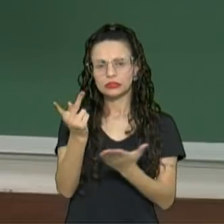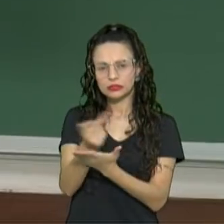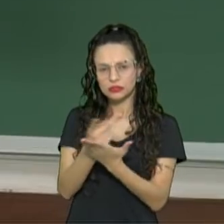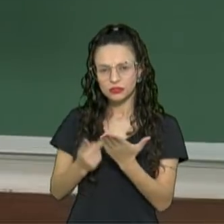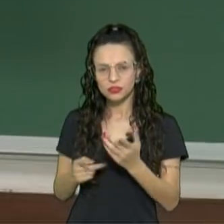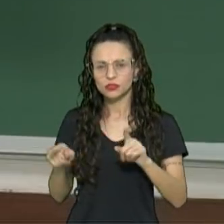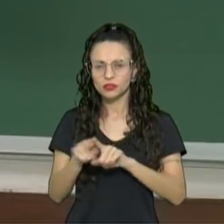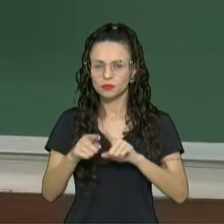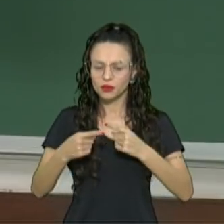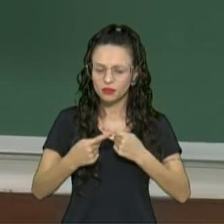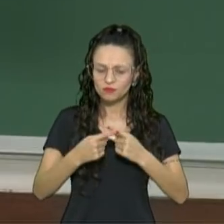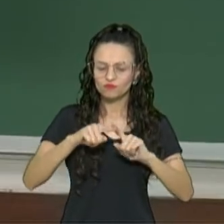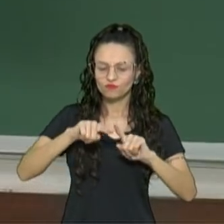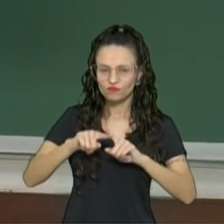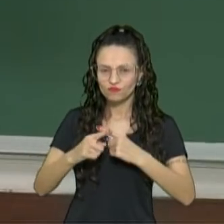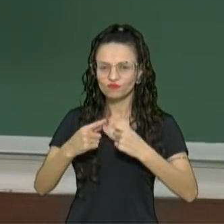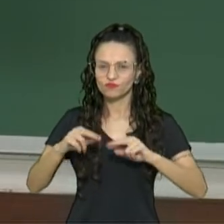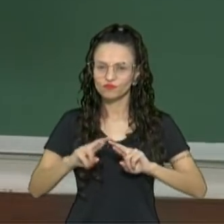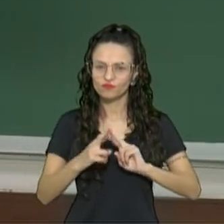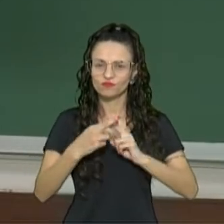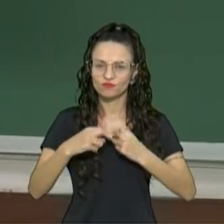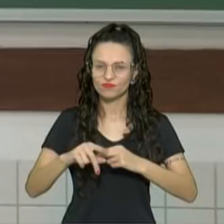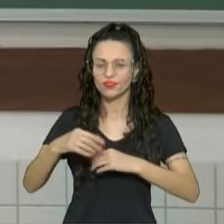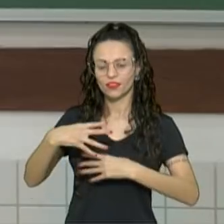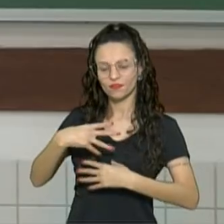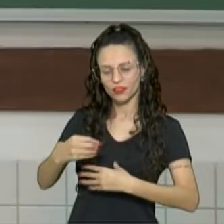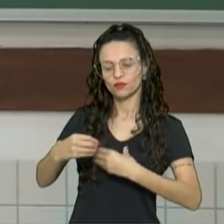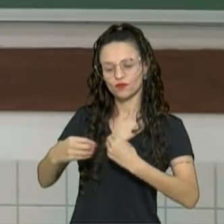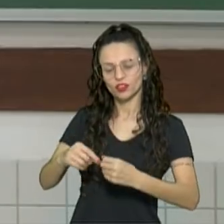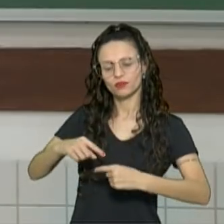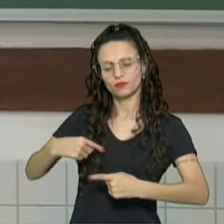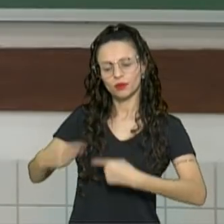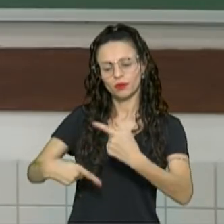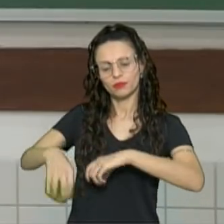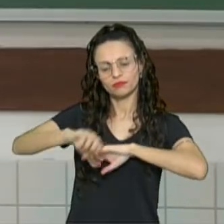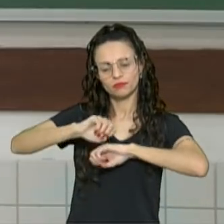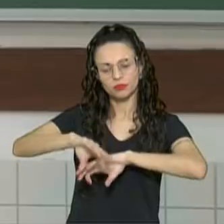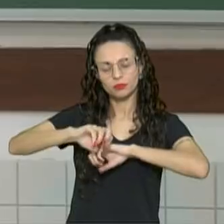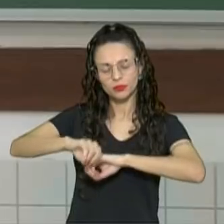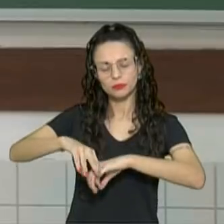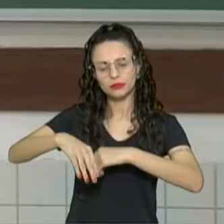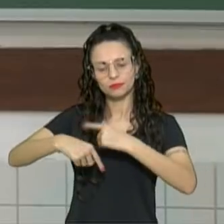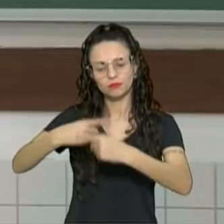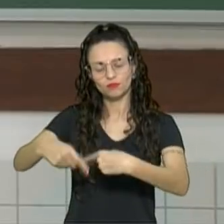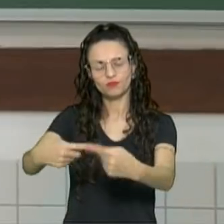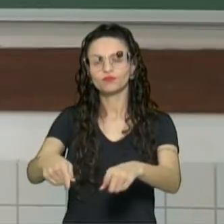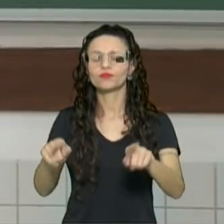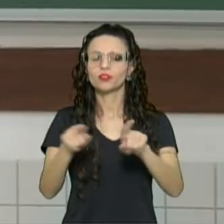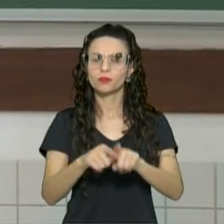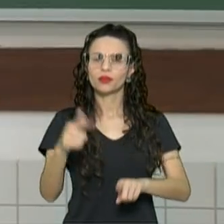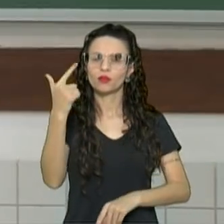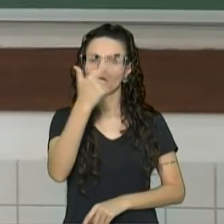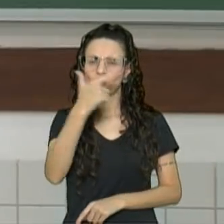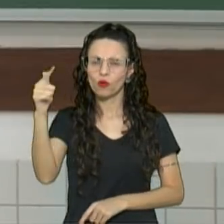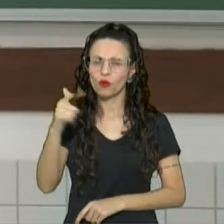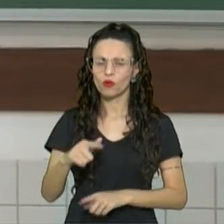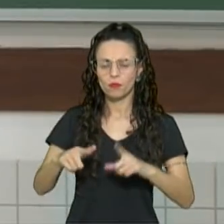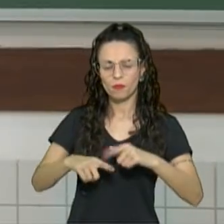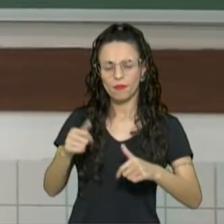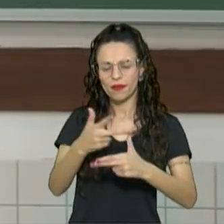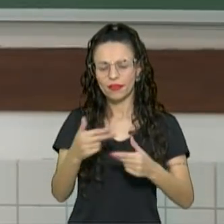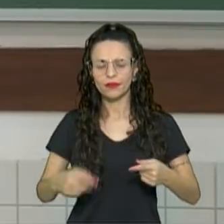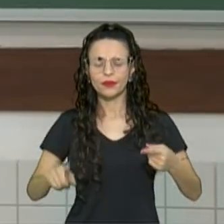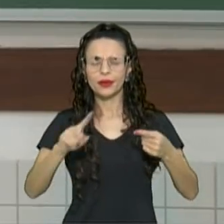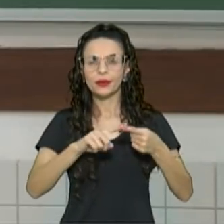é passado de geração a geração, né? Tem outros elementos que são utilizados também, né? Palha, capim dourado,